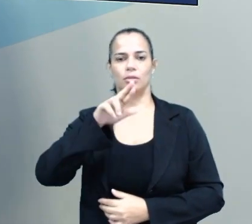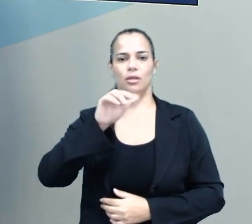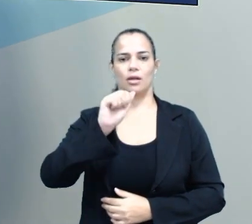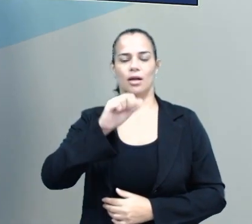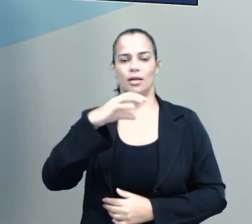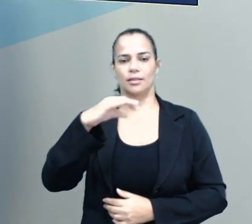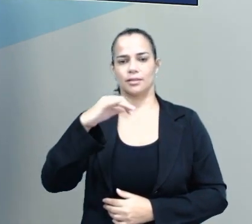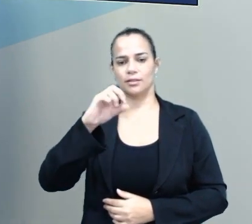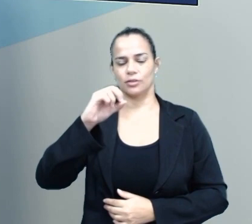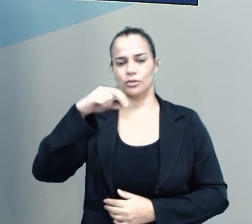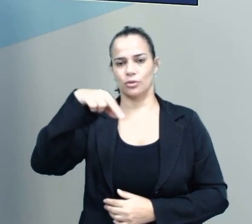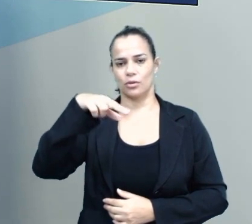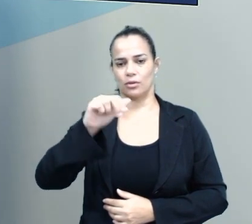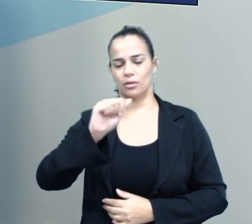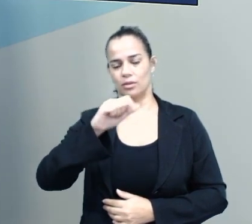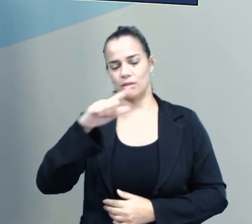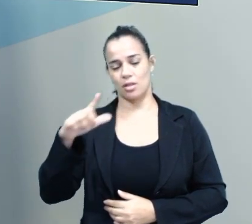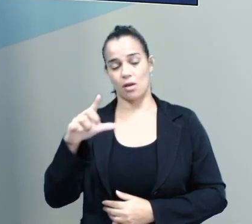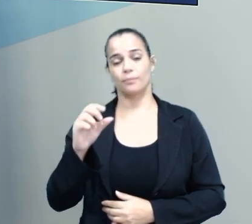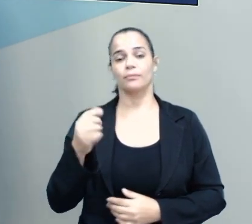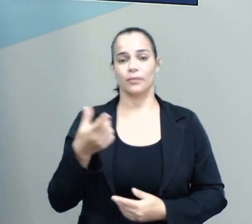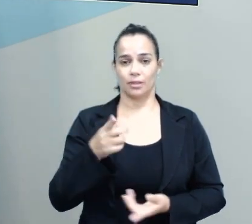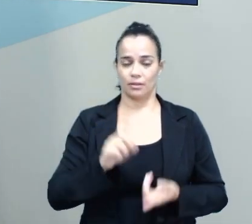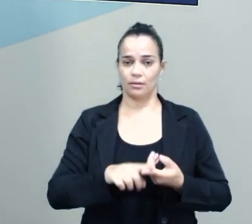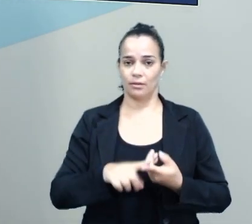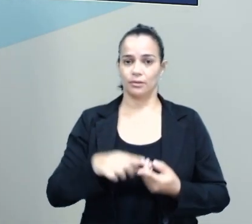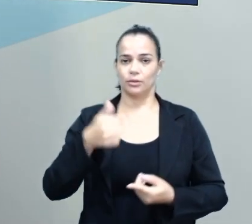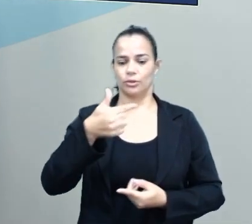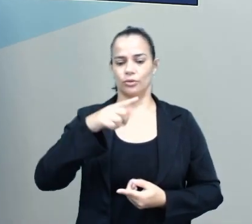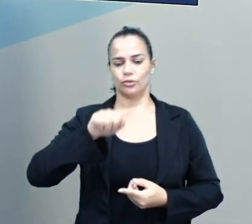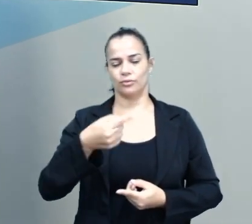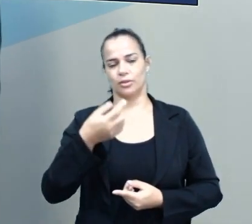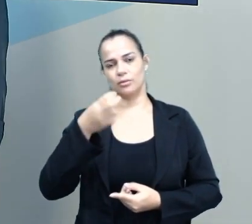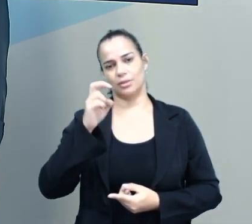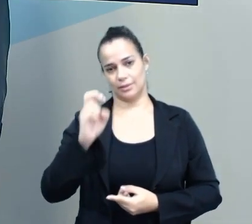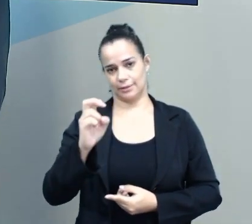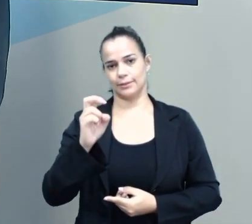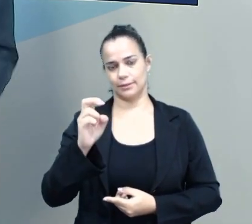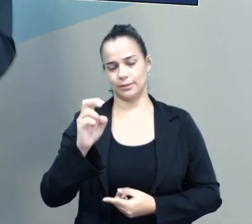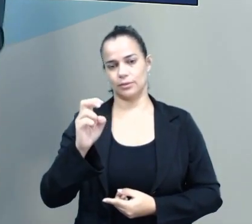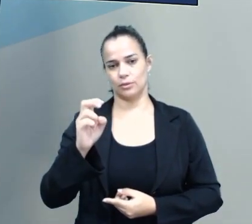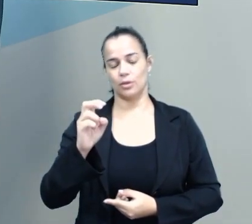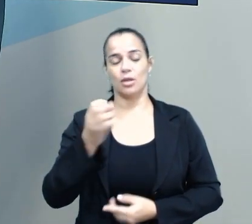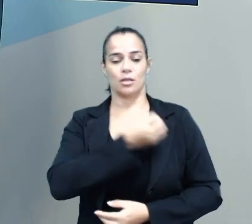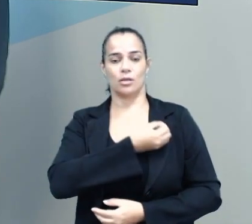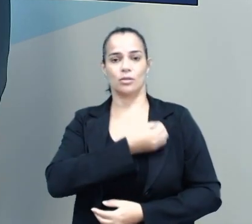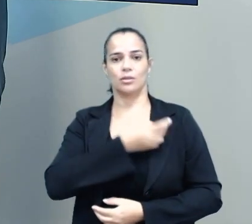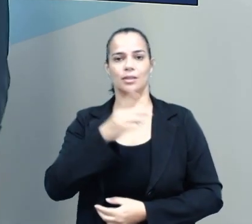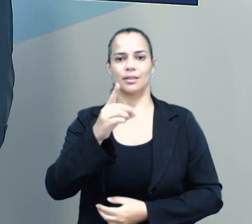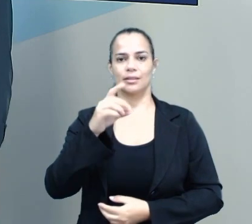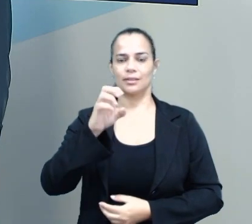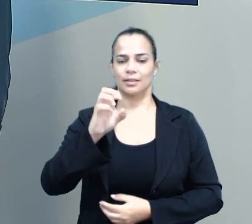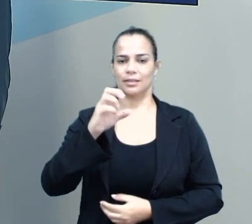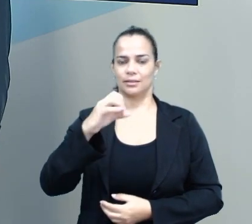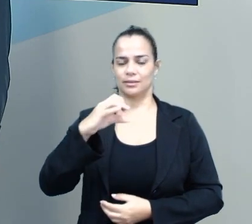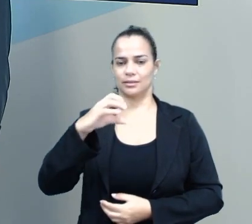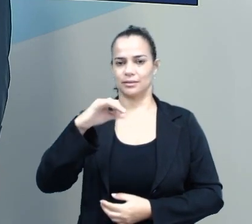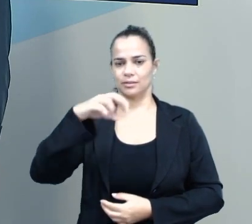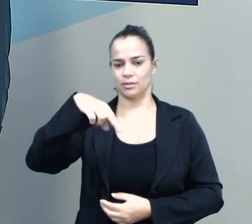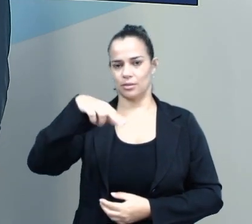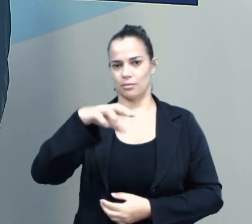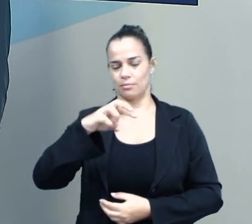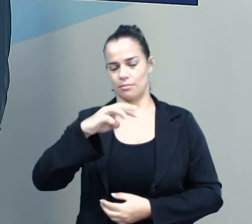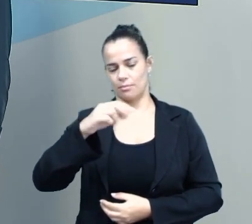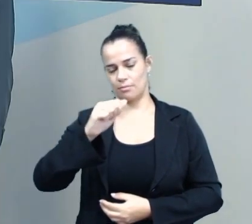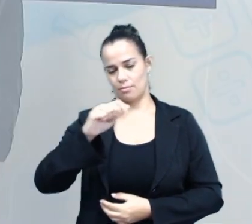então 2,5, que também é um número racional, um número decimal, que está contido, é claro, nos